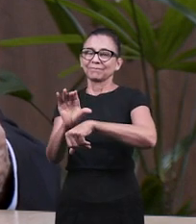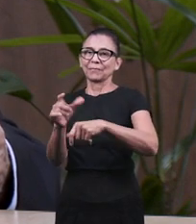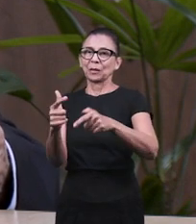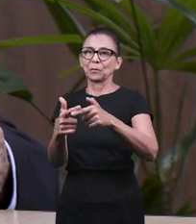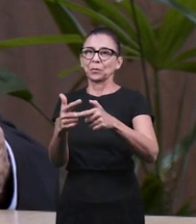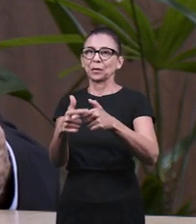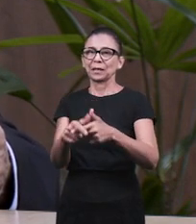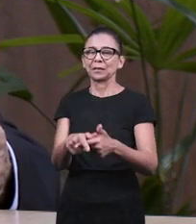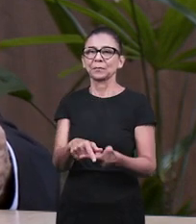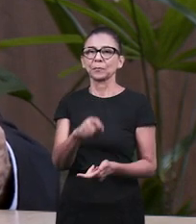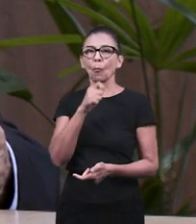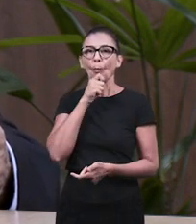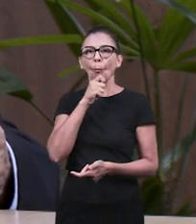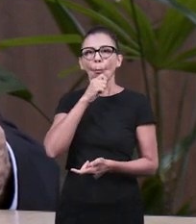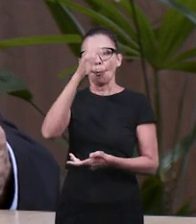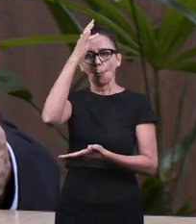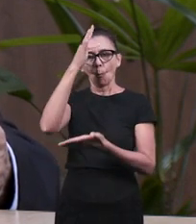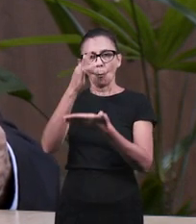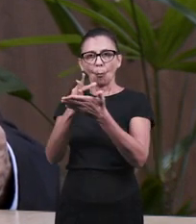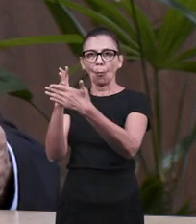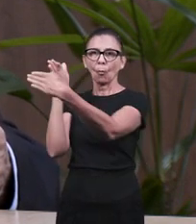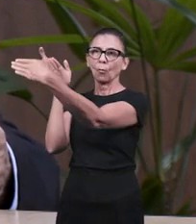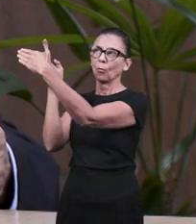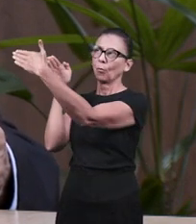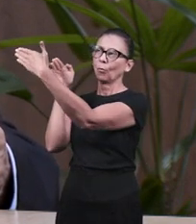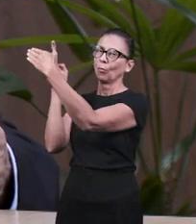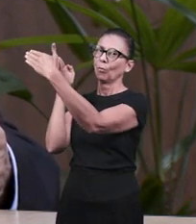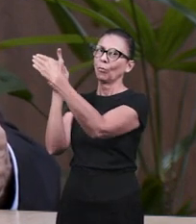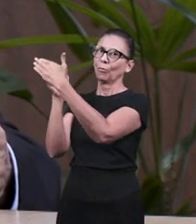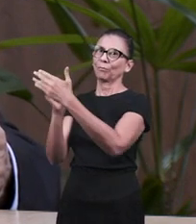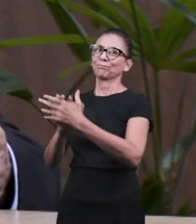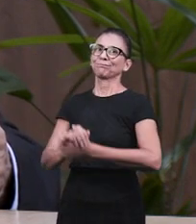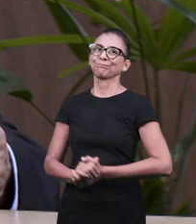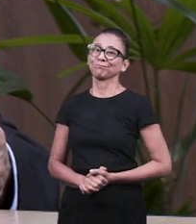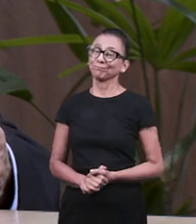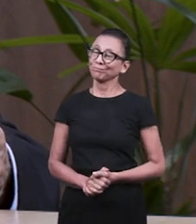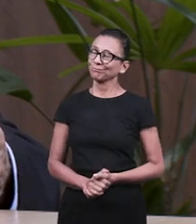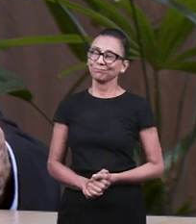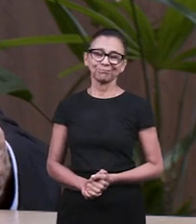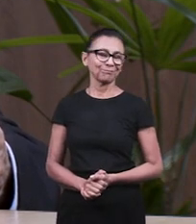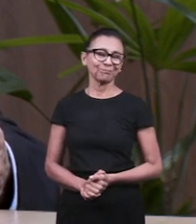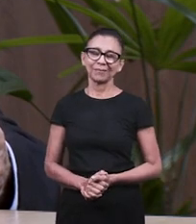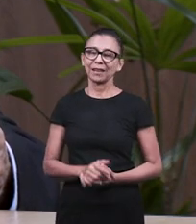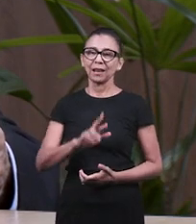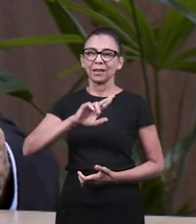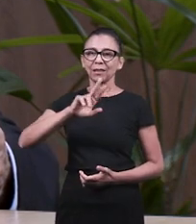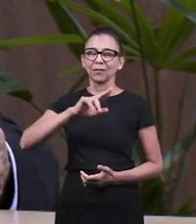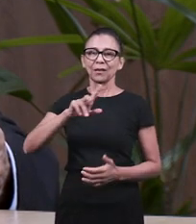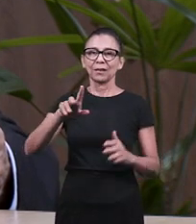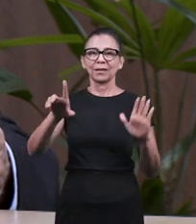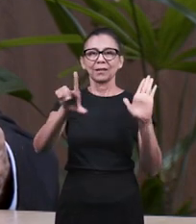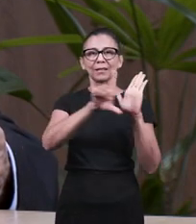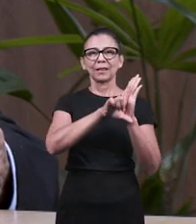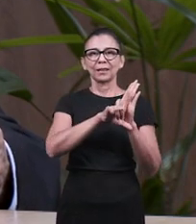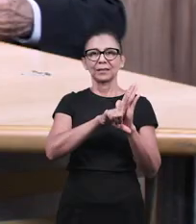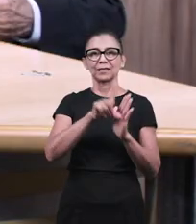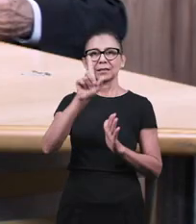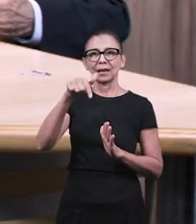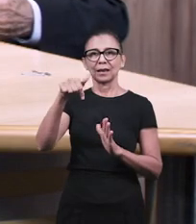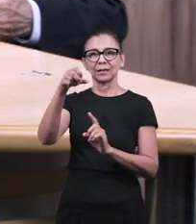porque sem fé ninguém chega a Deus. É por outro caminho. Não é pela lei, é pela